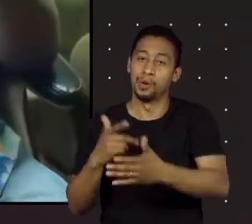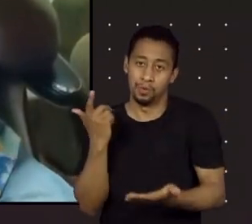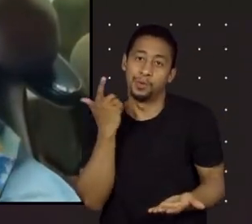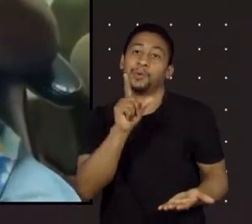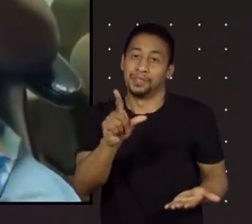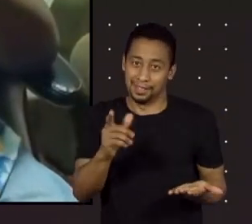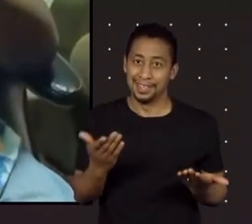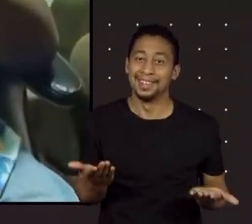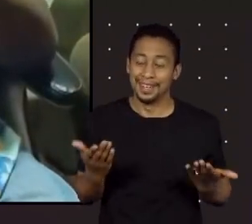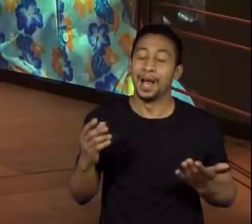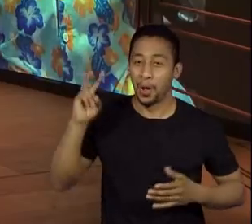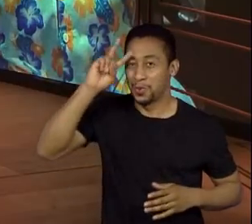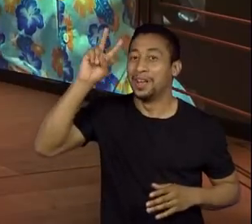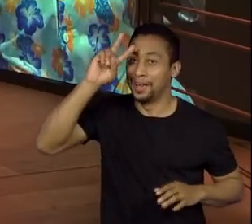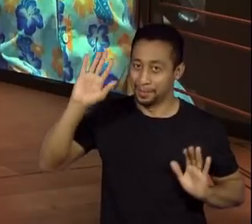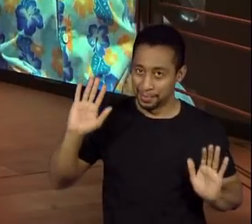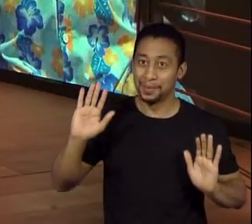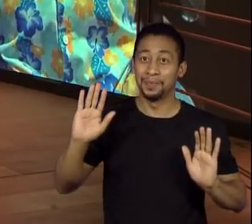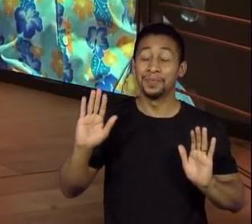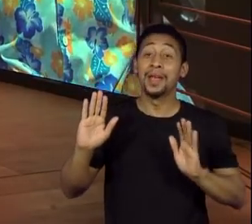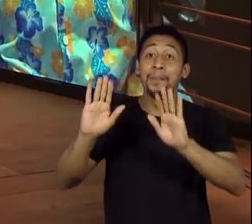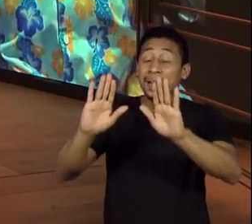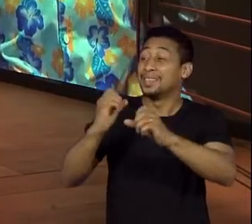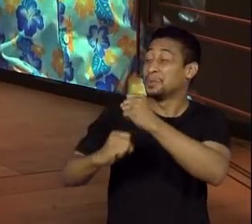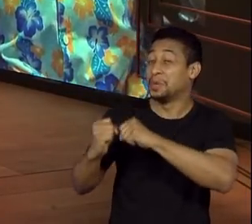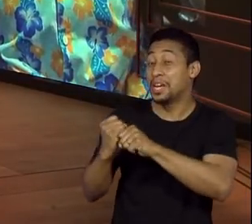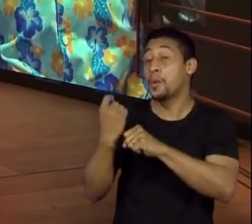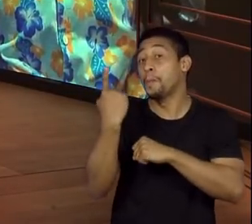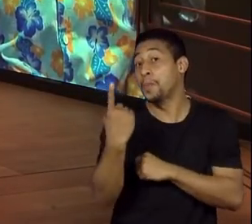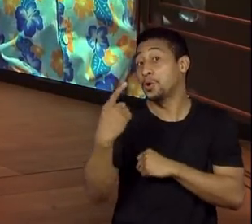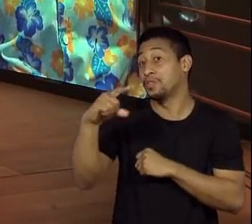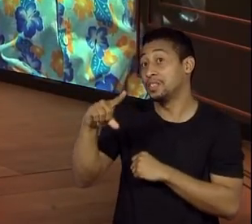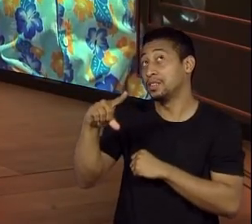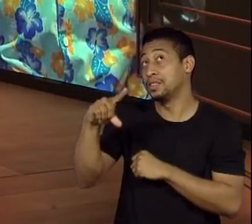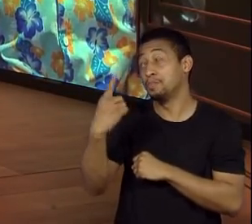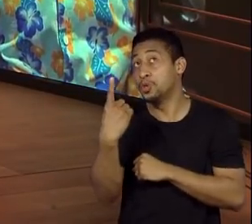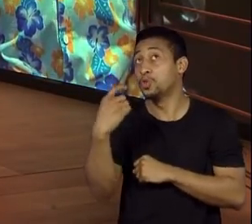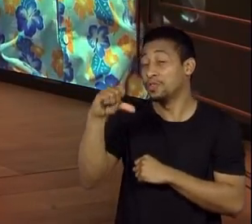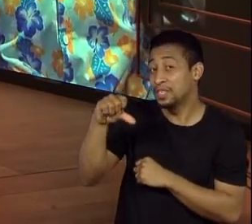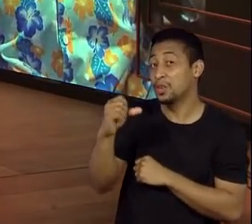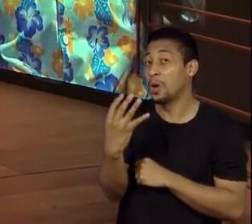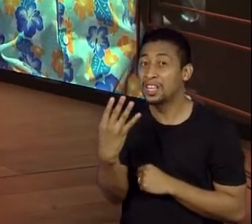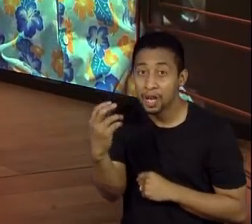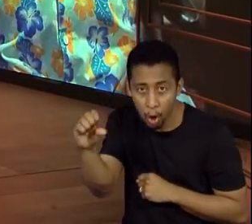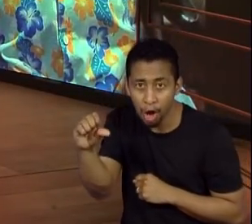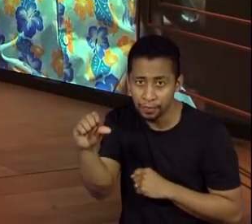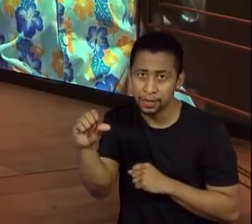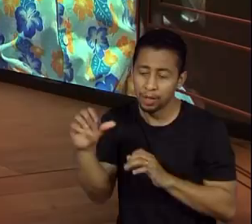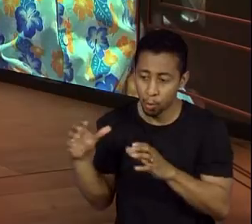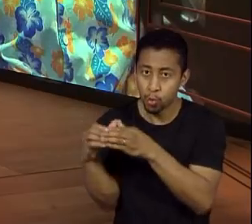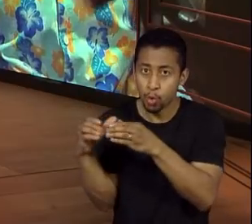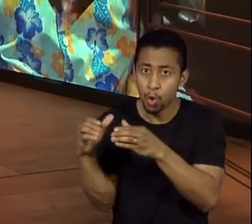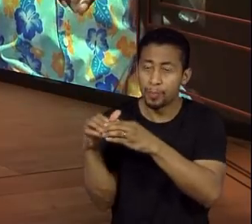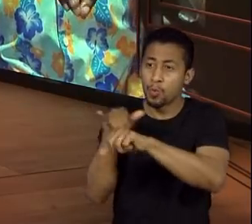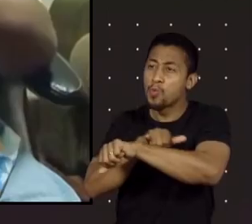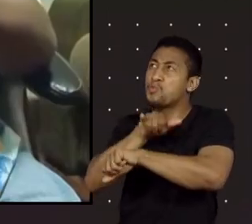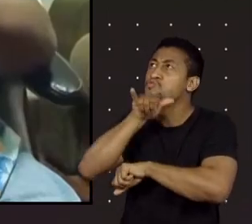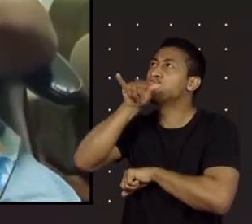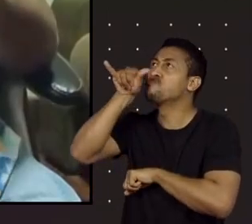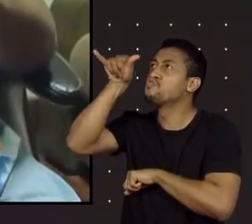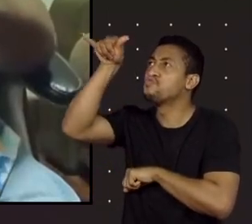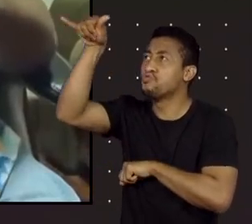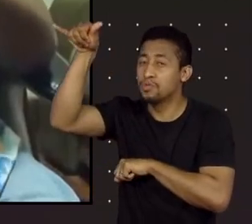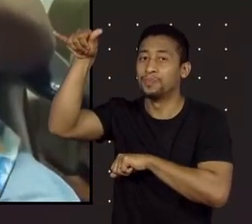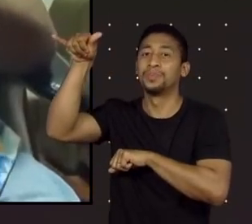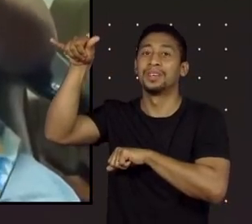hoje está bem moderno, mas em 1949 nós soltávamos de paraquedas T7,